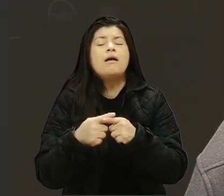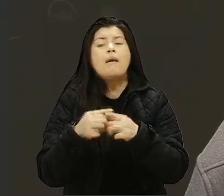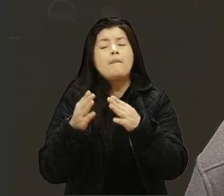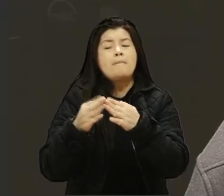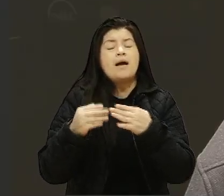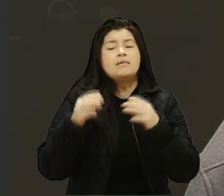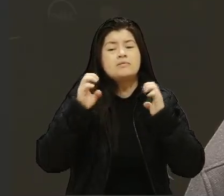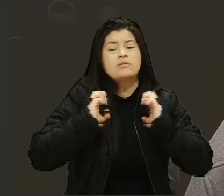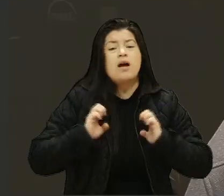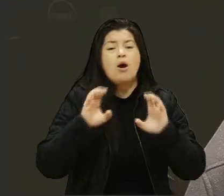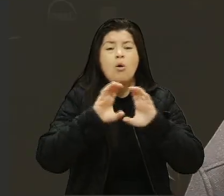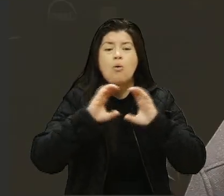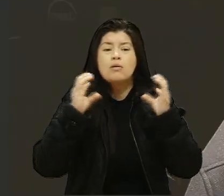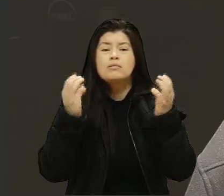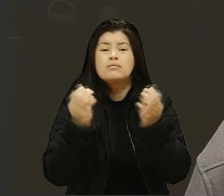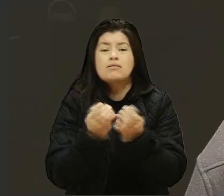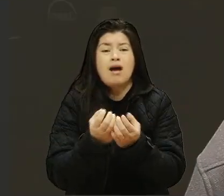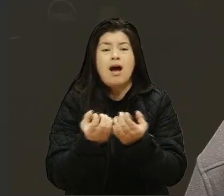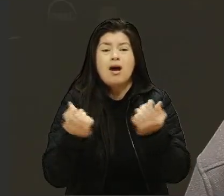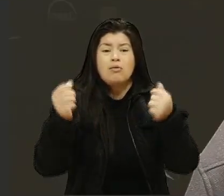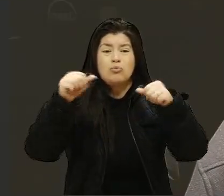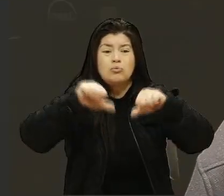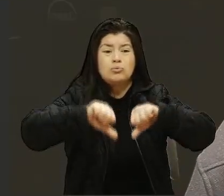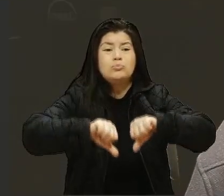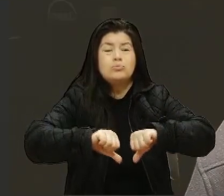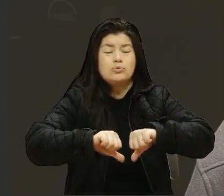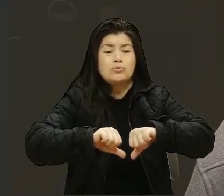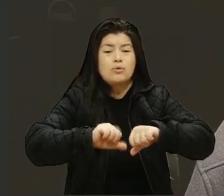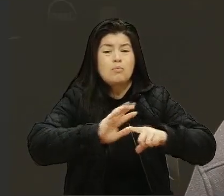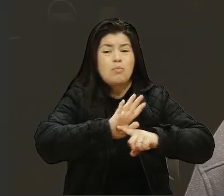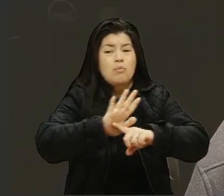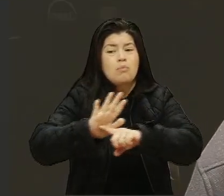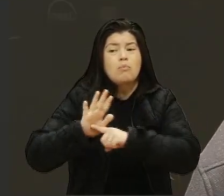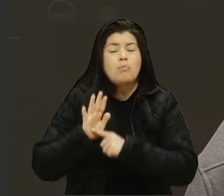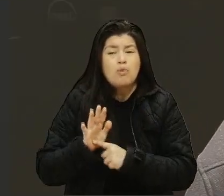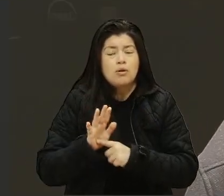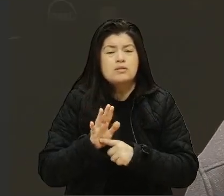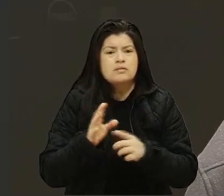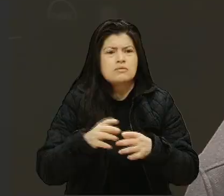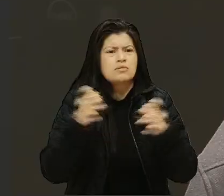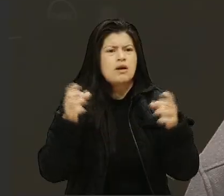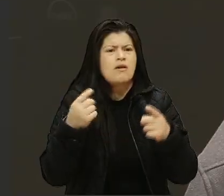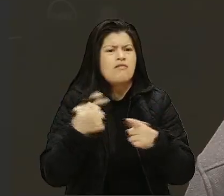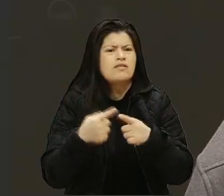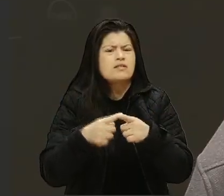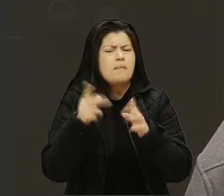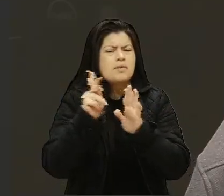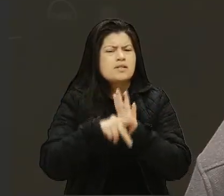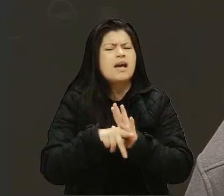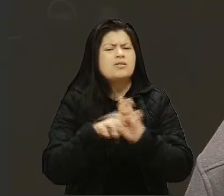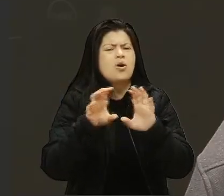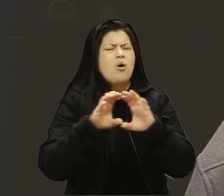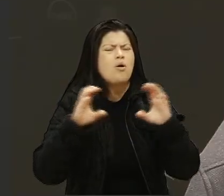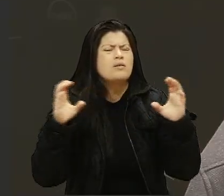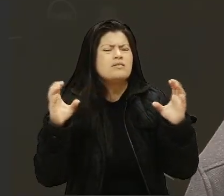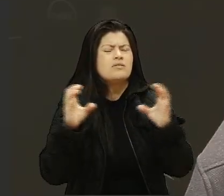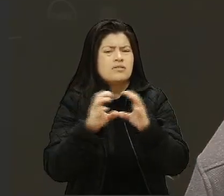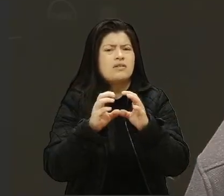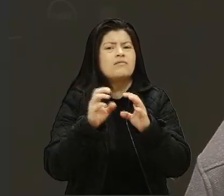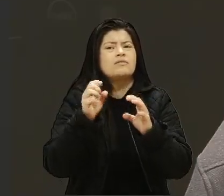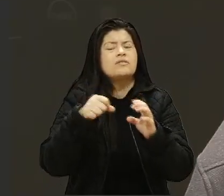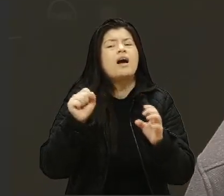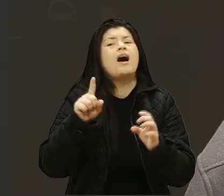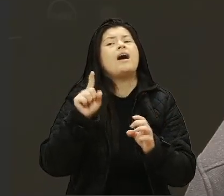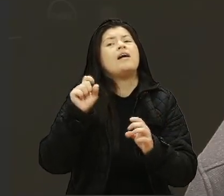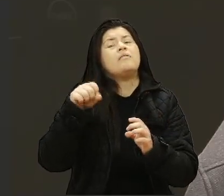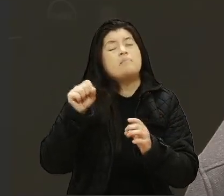Isso aqui vai trazer um prejuízo àqueles que respondem como réus gigante, porque quando se trata de um processo coletivo, Vossa Excelência sabe, os assessores jurídicos de